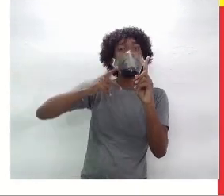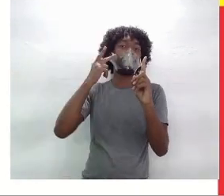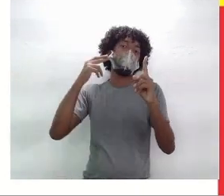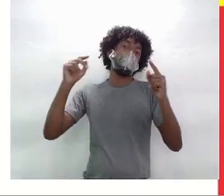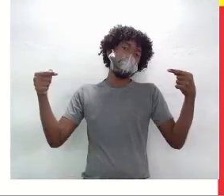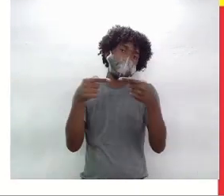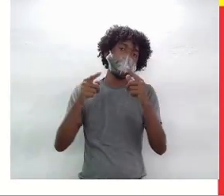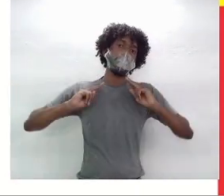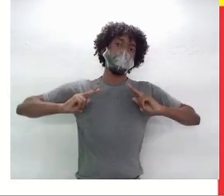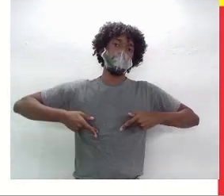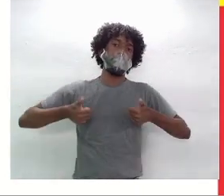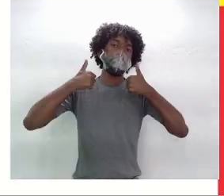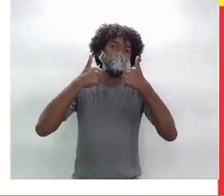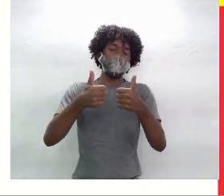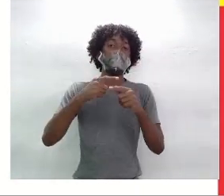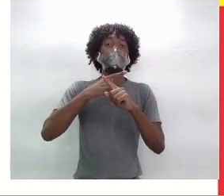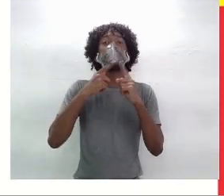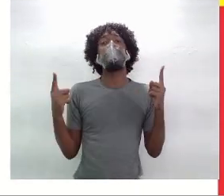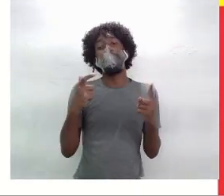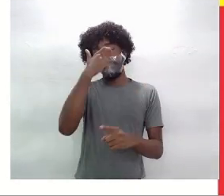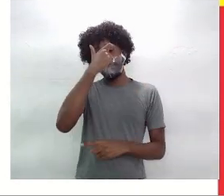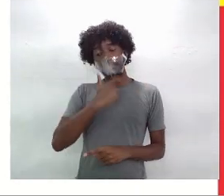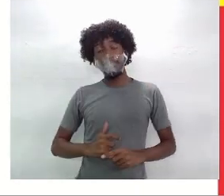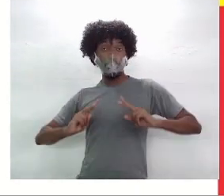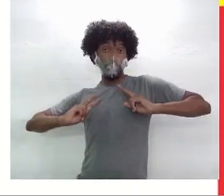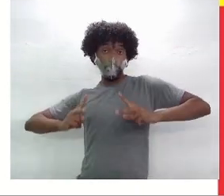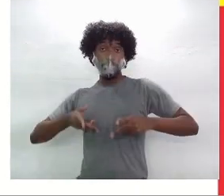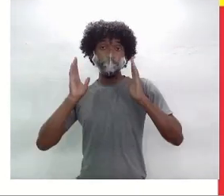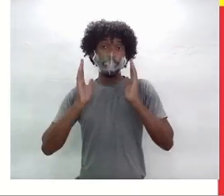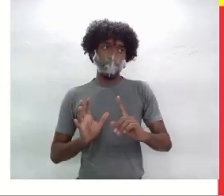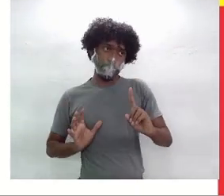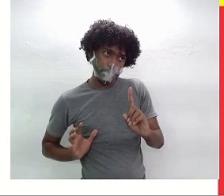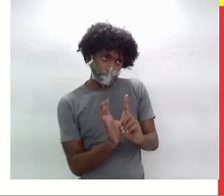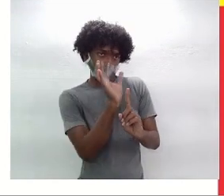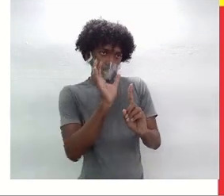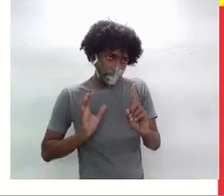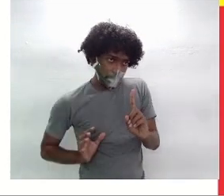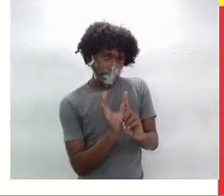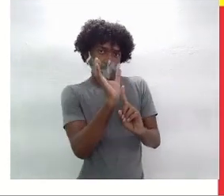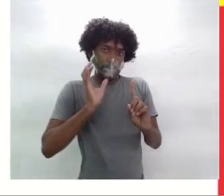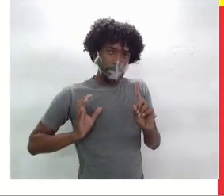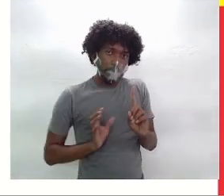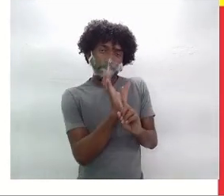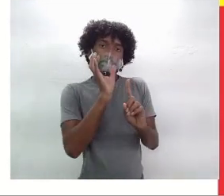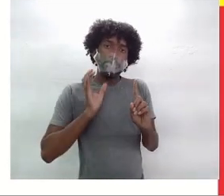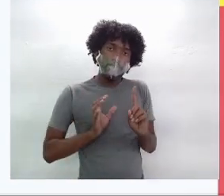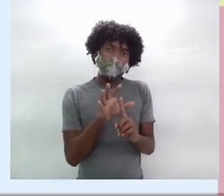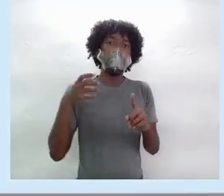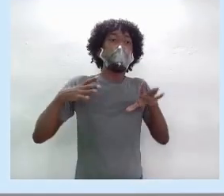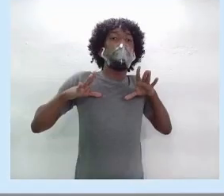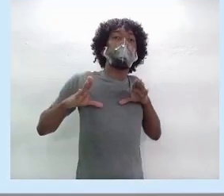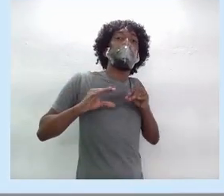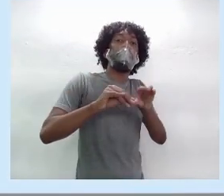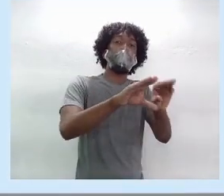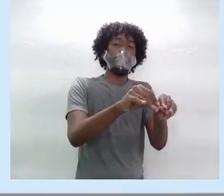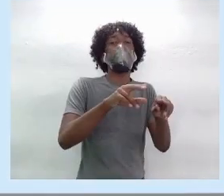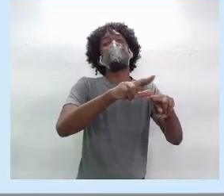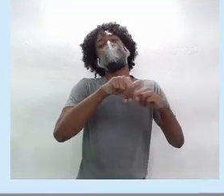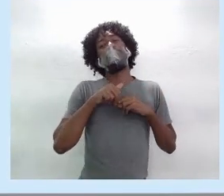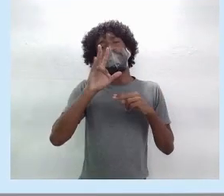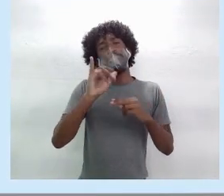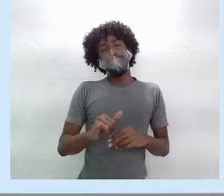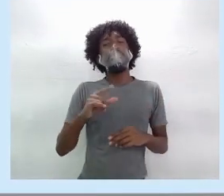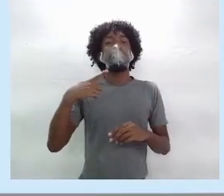estufa. Mas como o homem ele interfere nessa questão do efeito estufa, é lógico que